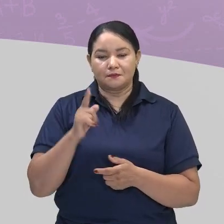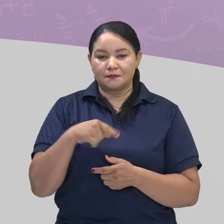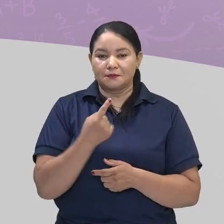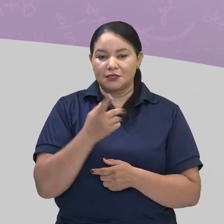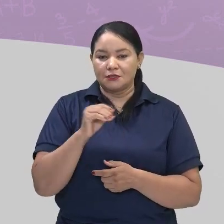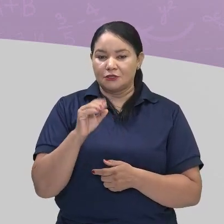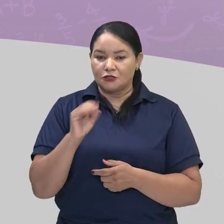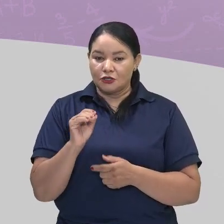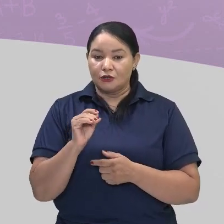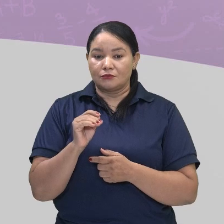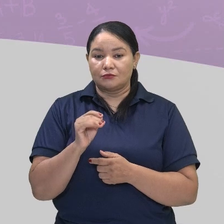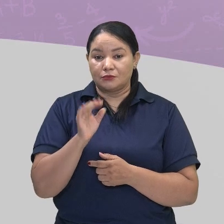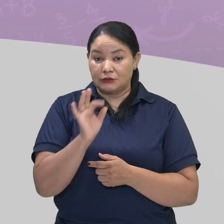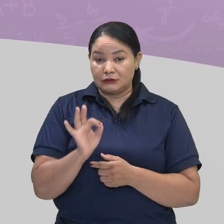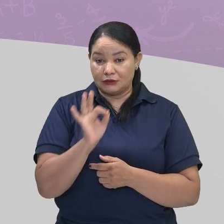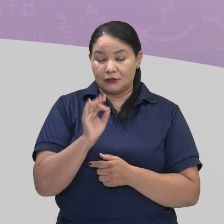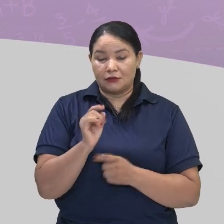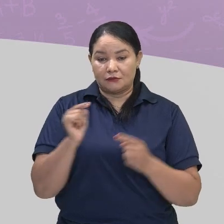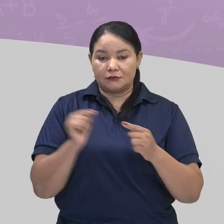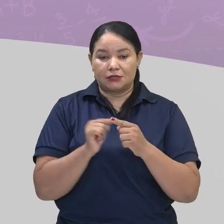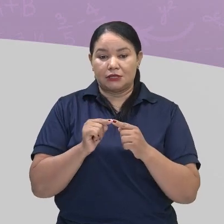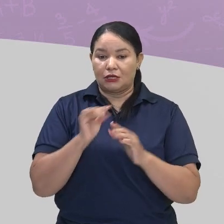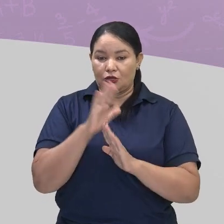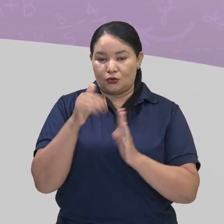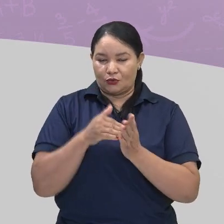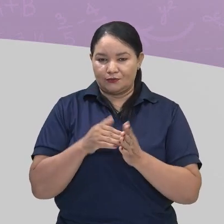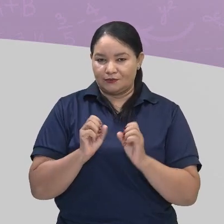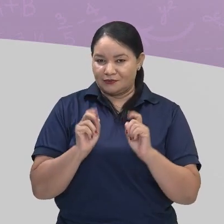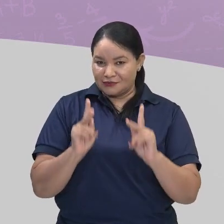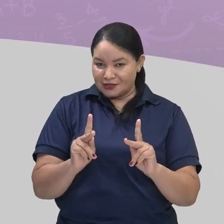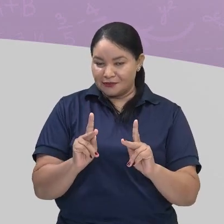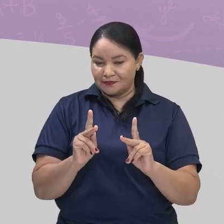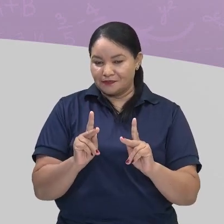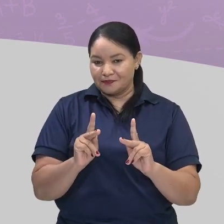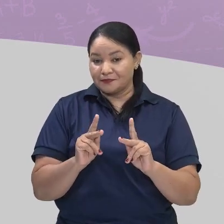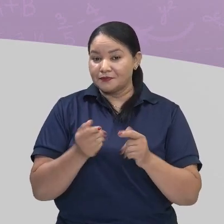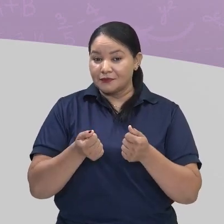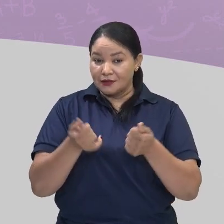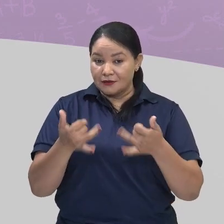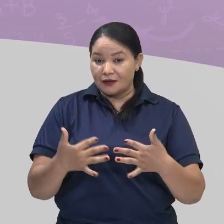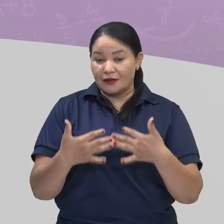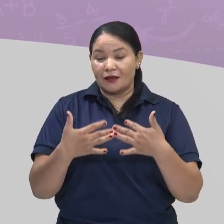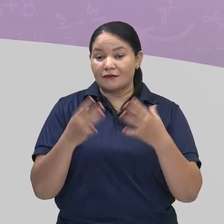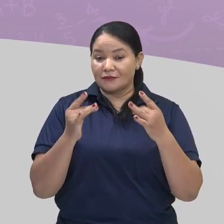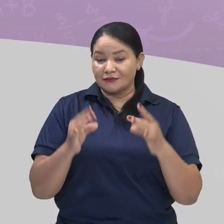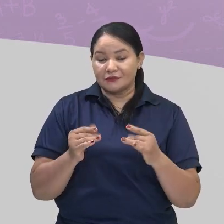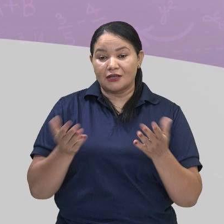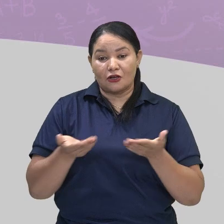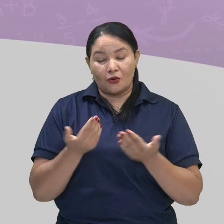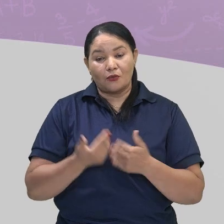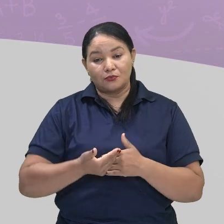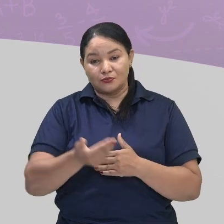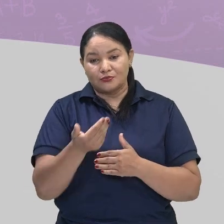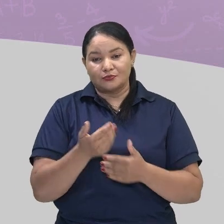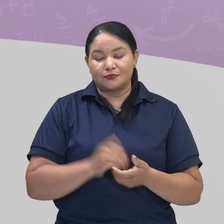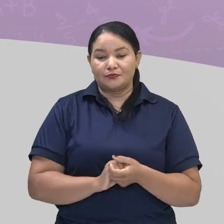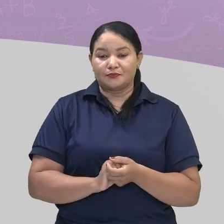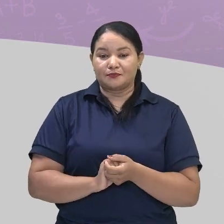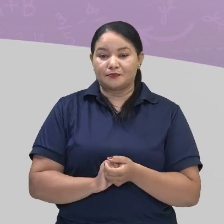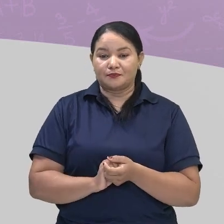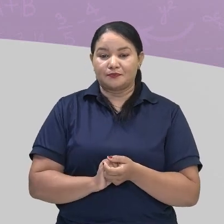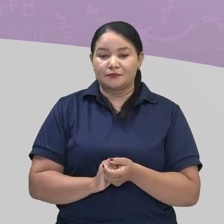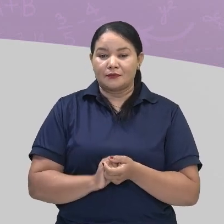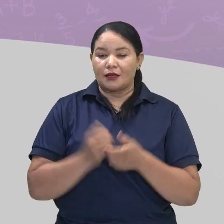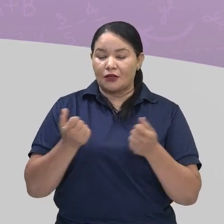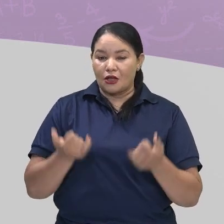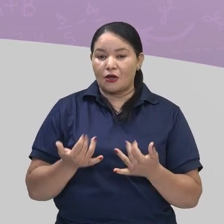ao total em porcentagem. Tudo bem? Bom, dito aqui a definição, vamos aqui, vem comigo que nós vamos fazer aqui